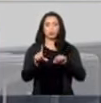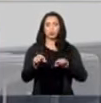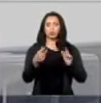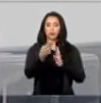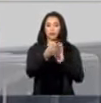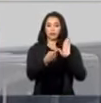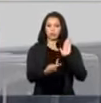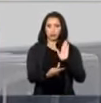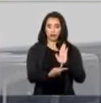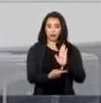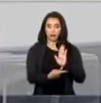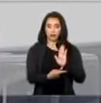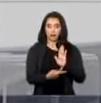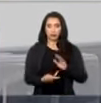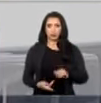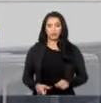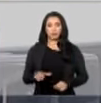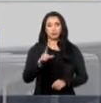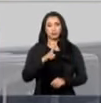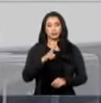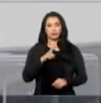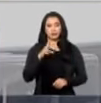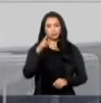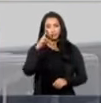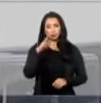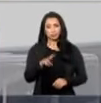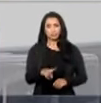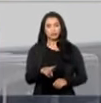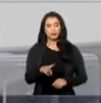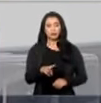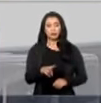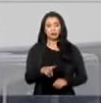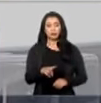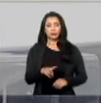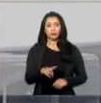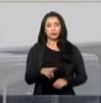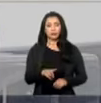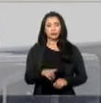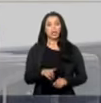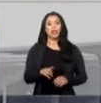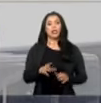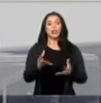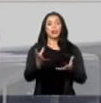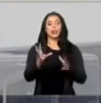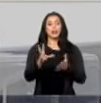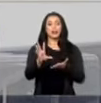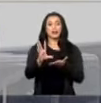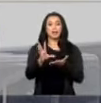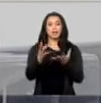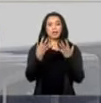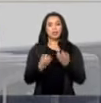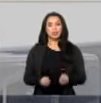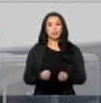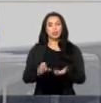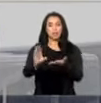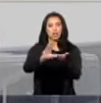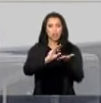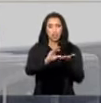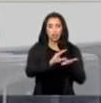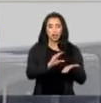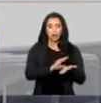projetos. Tendo em vista que os proponentes têm que captar recursos e não há avaliação de mérito